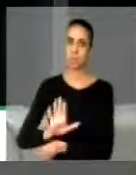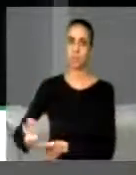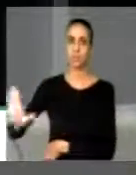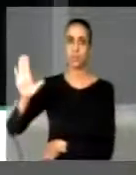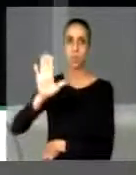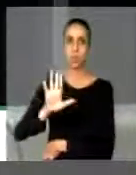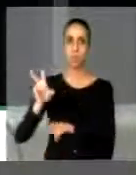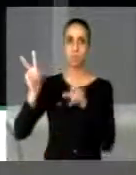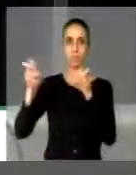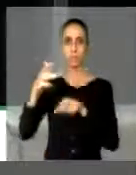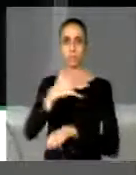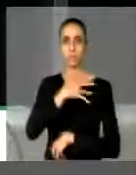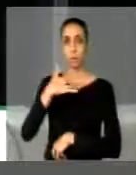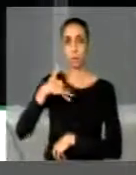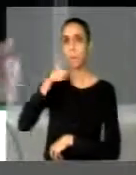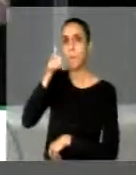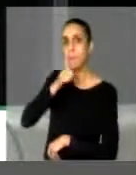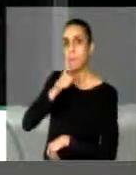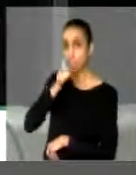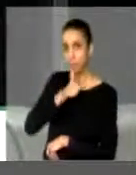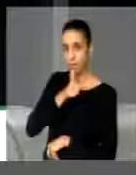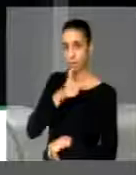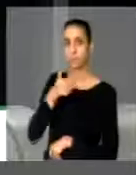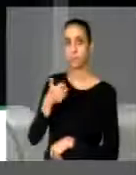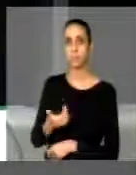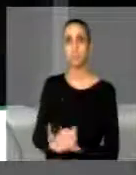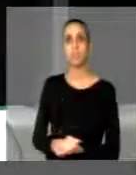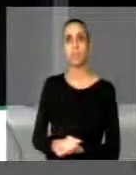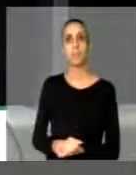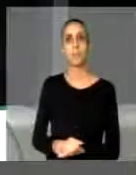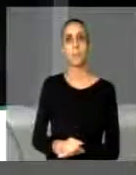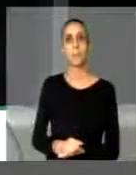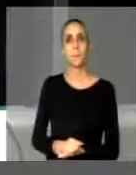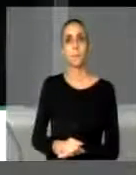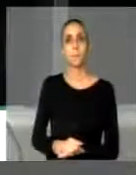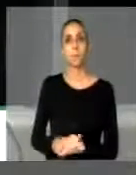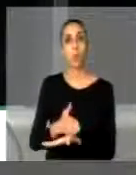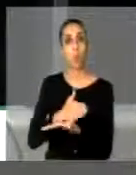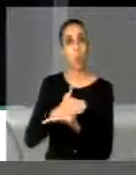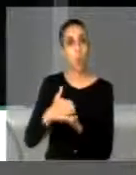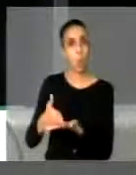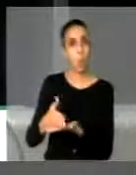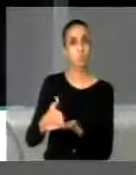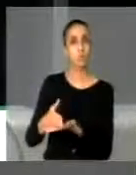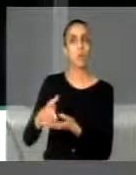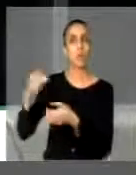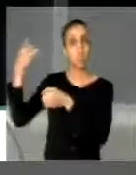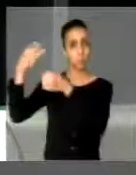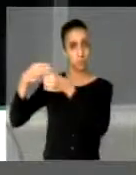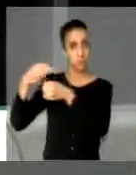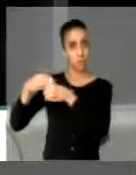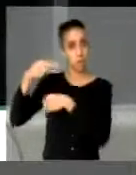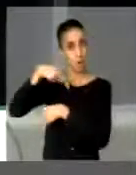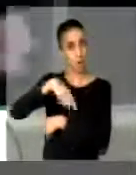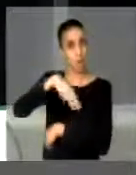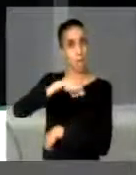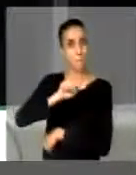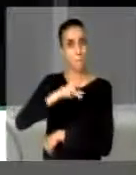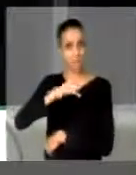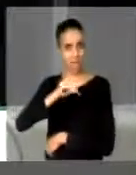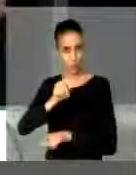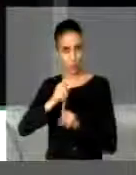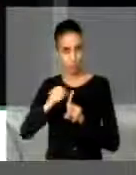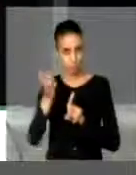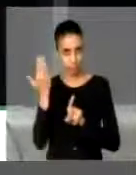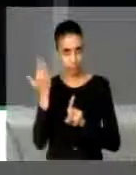da Saúde da Mulher, que se iniciou a sua etapa municipal neste mês de março. Há